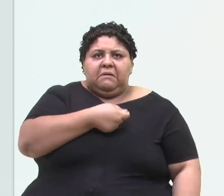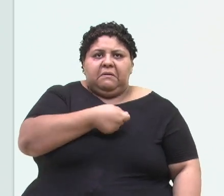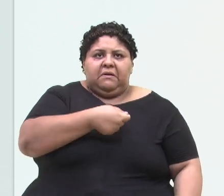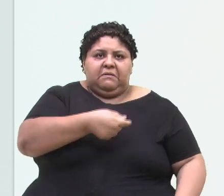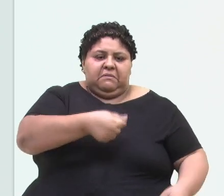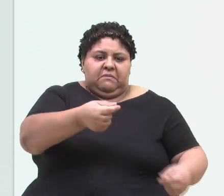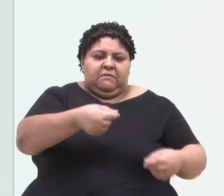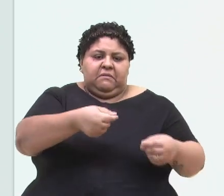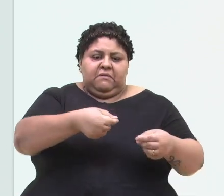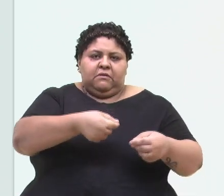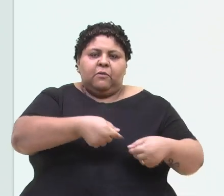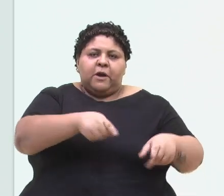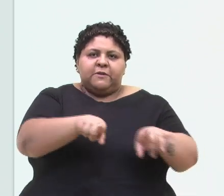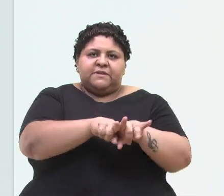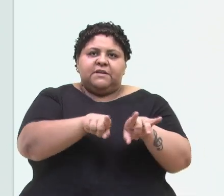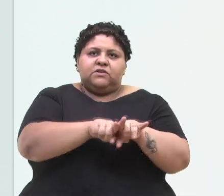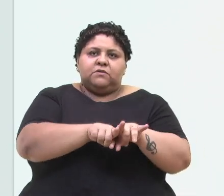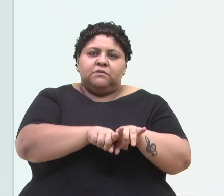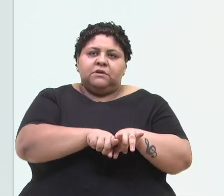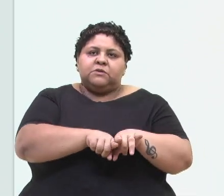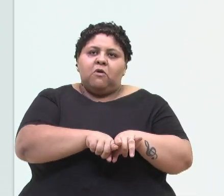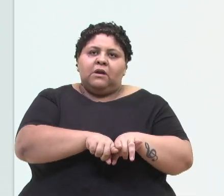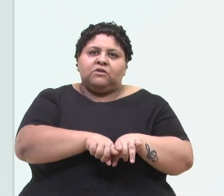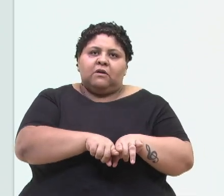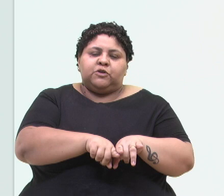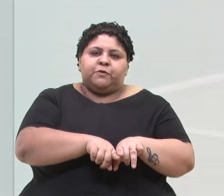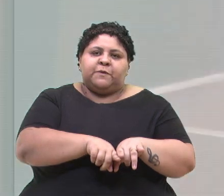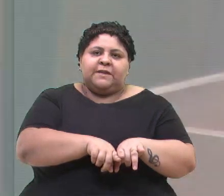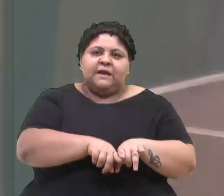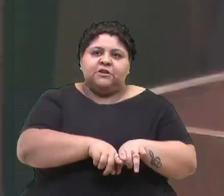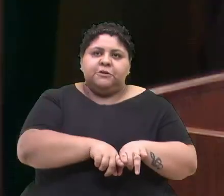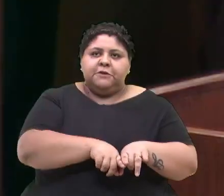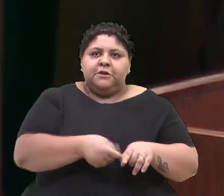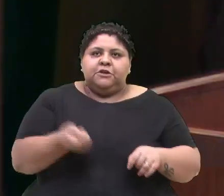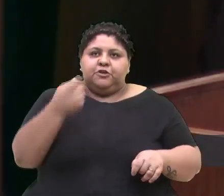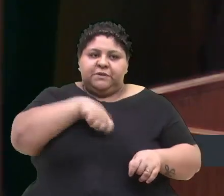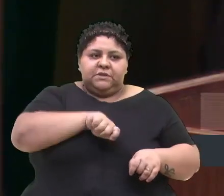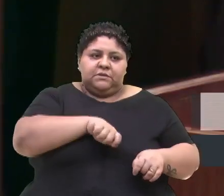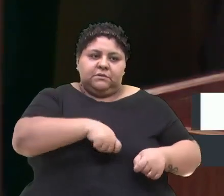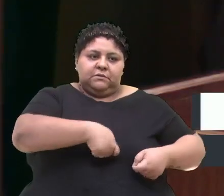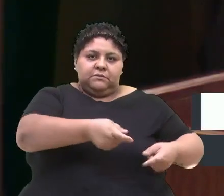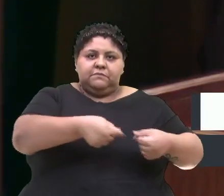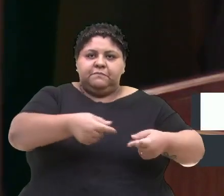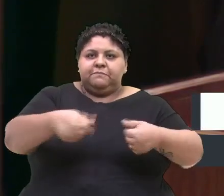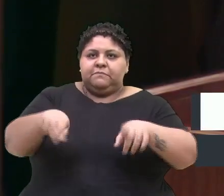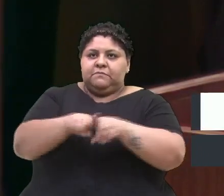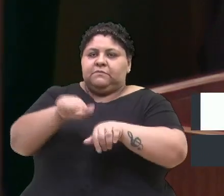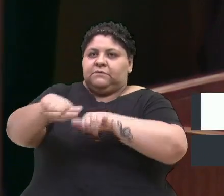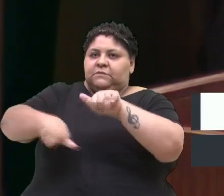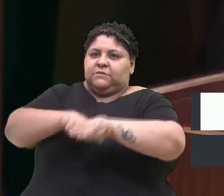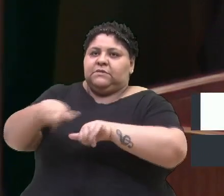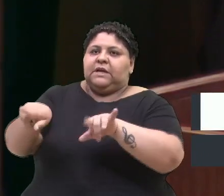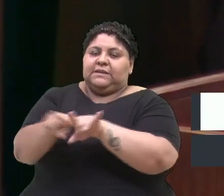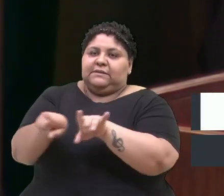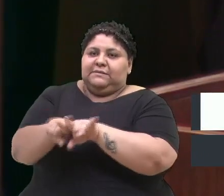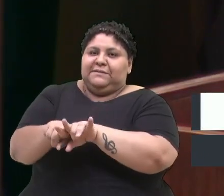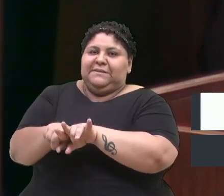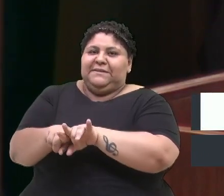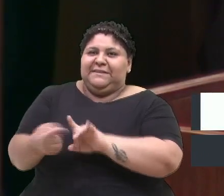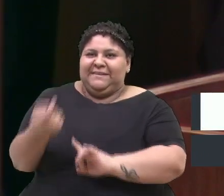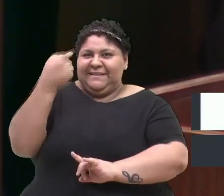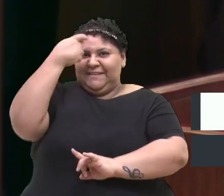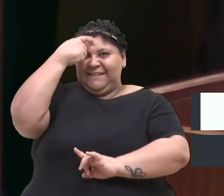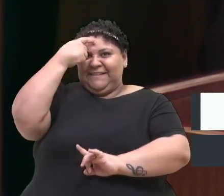prosperidade, ou em troca de dignidade, melhor falando. Então, um líder inteligente, ele